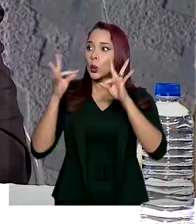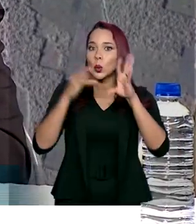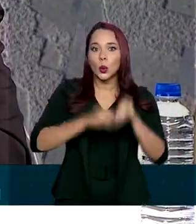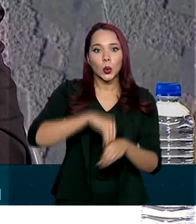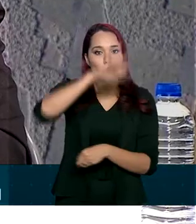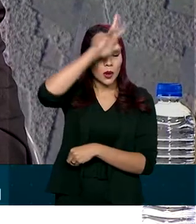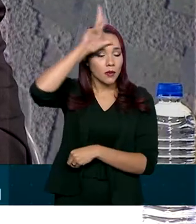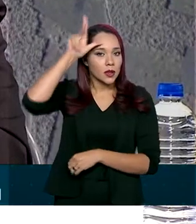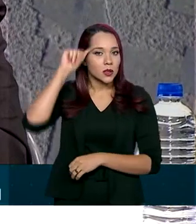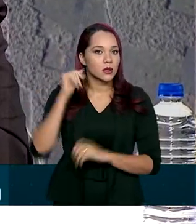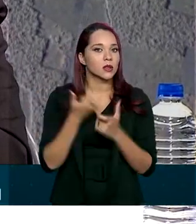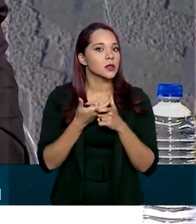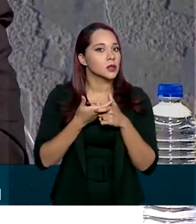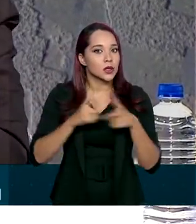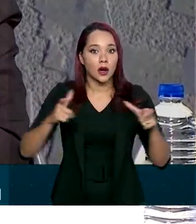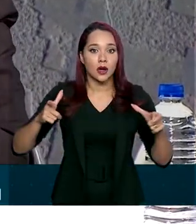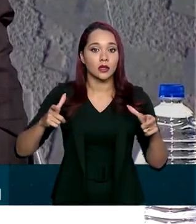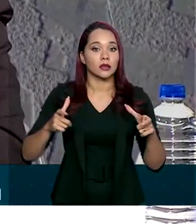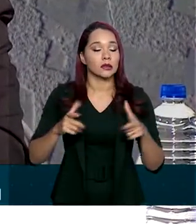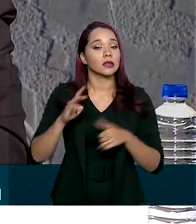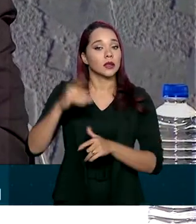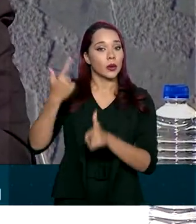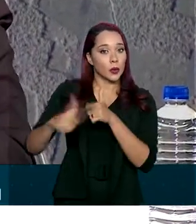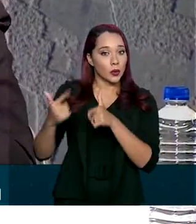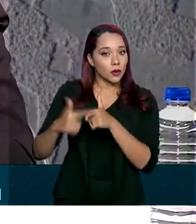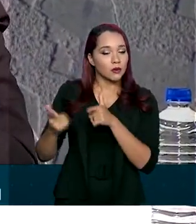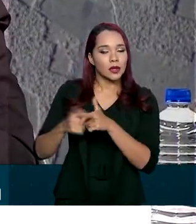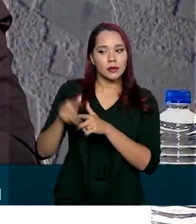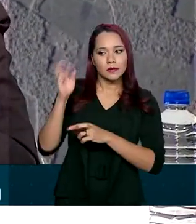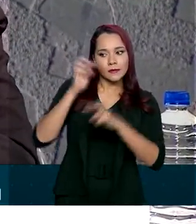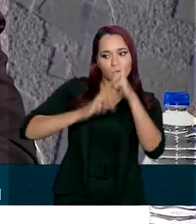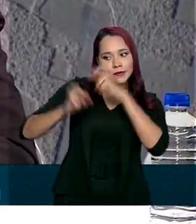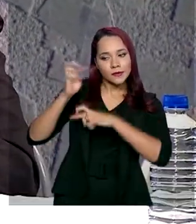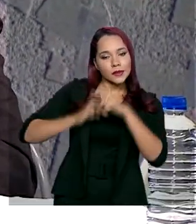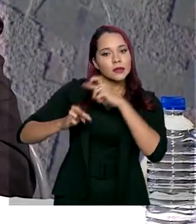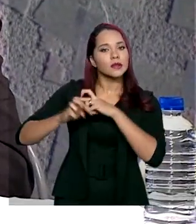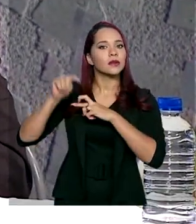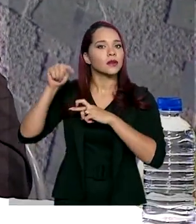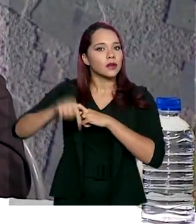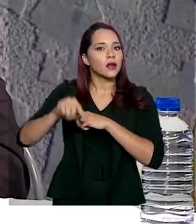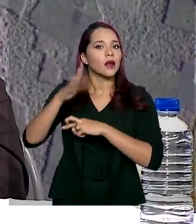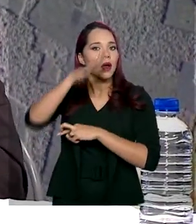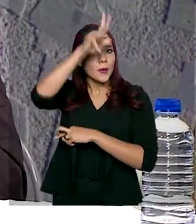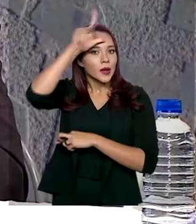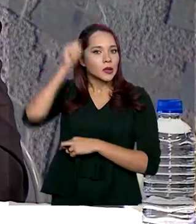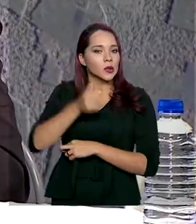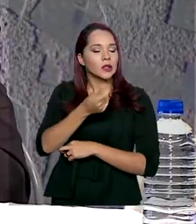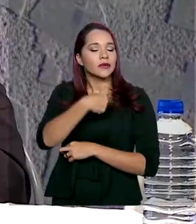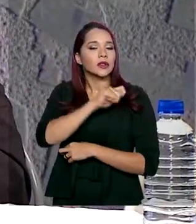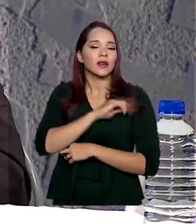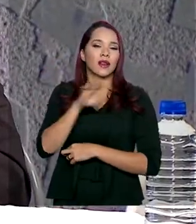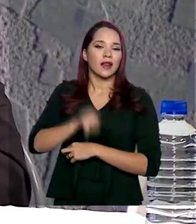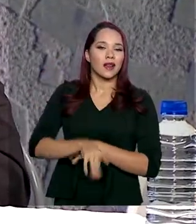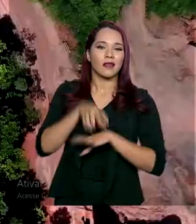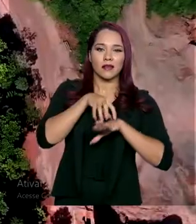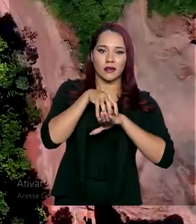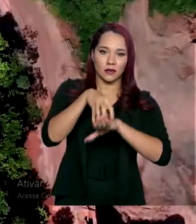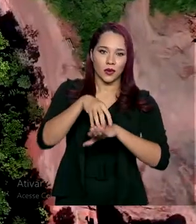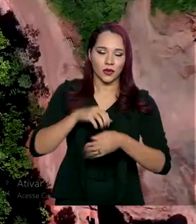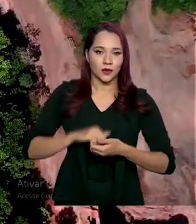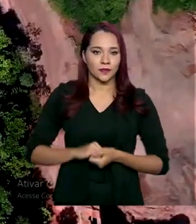é grandioso. Um dos grandes problemas para a fiscalização da Amazônia são meios de transporte.